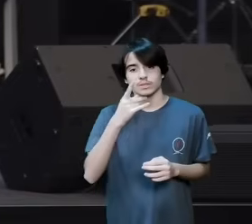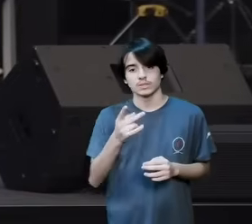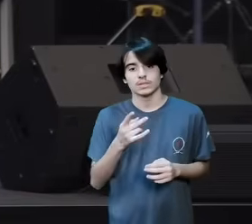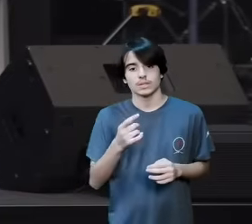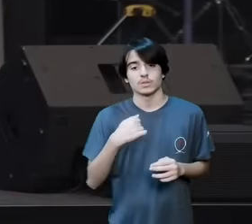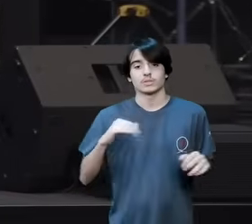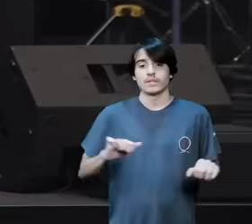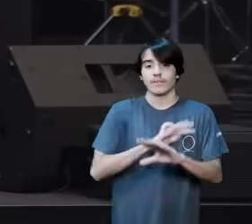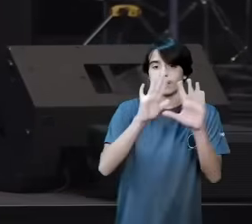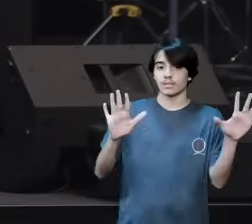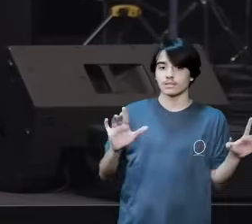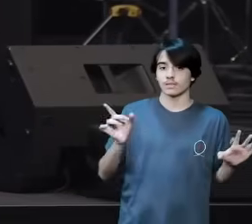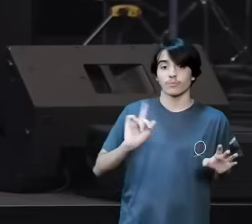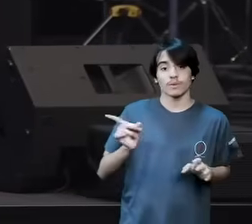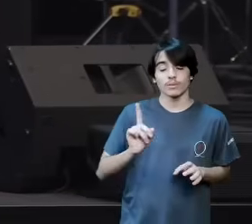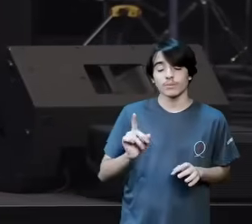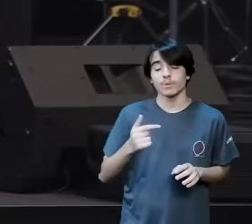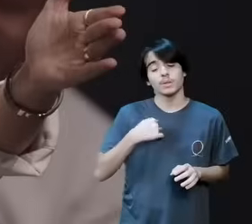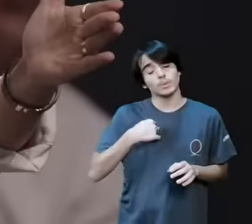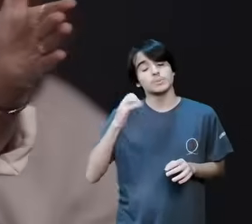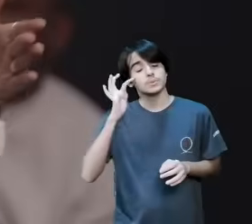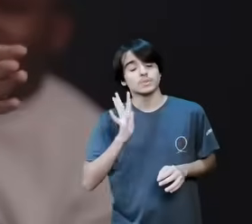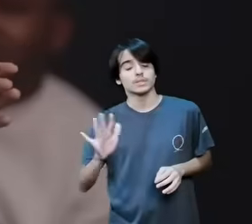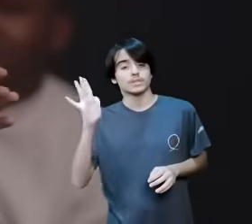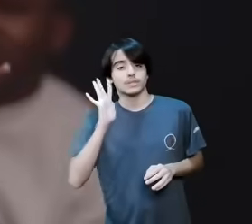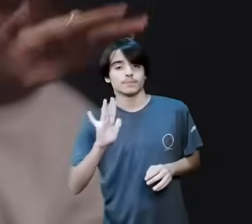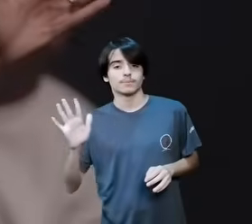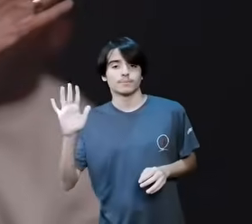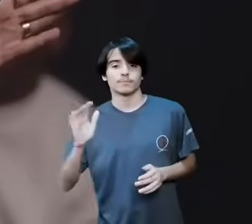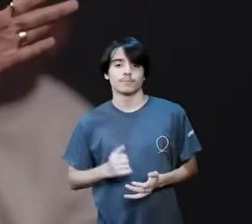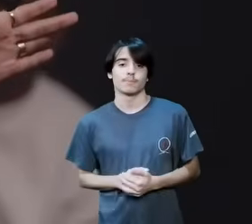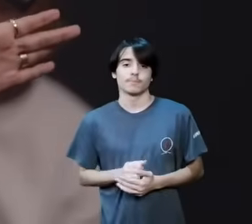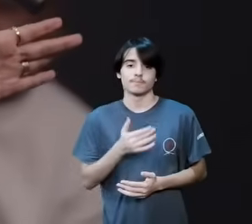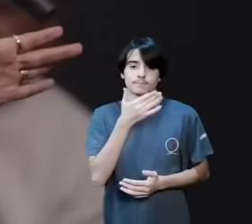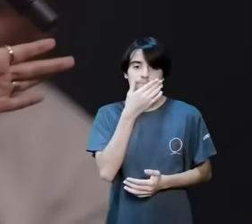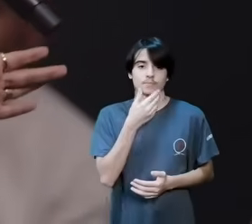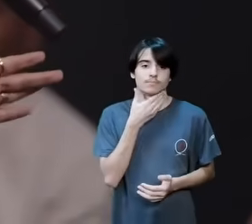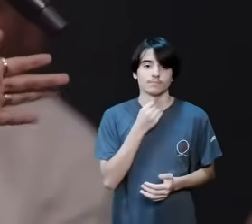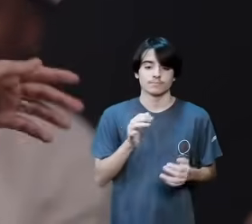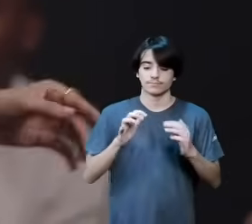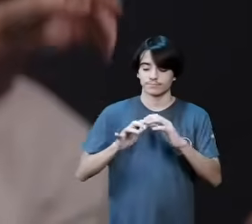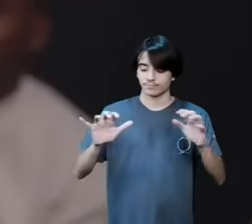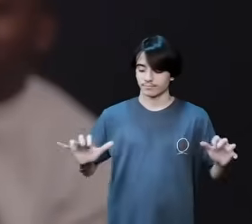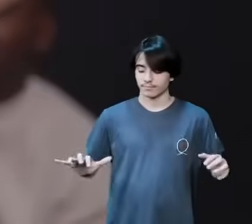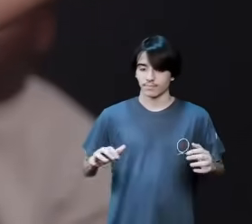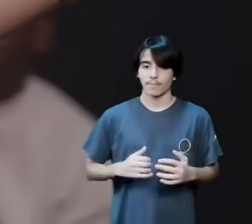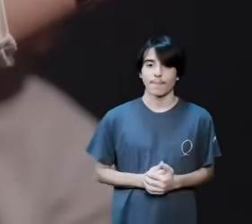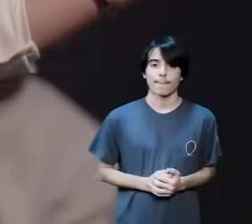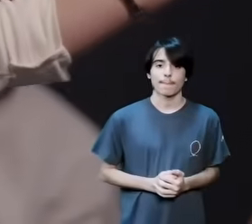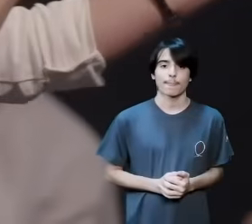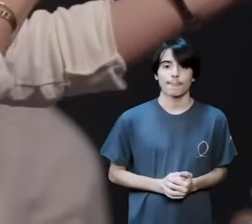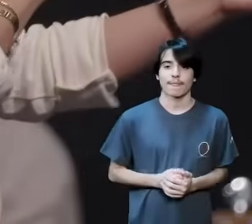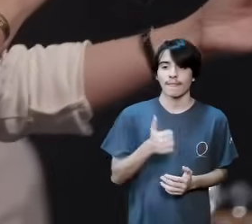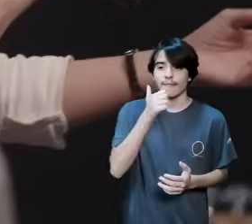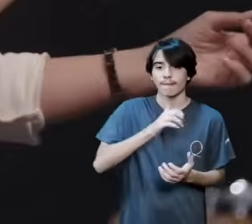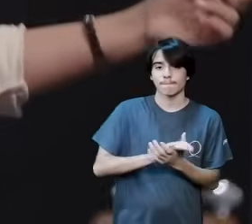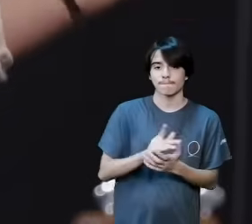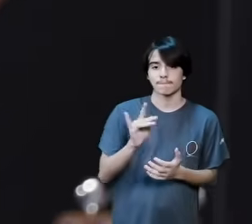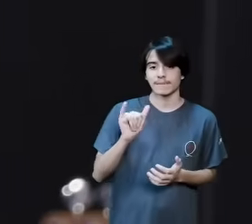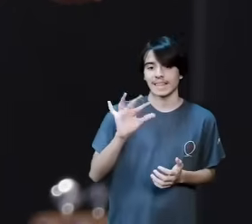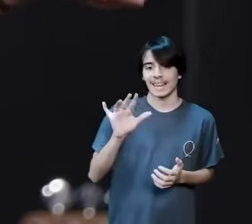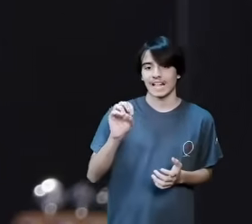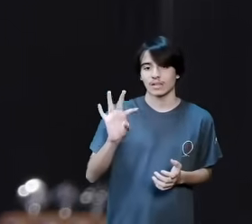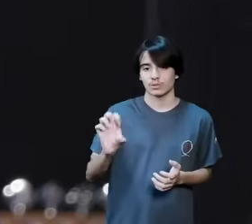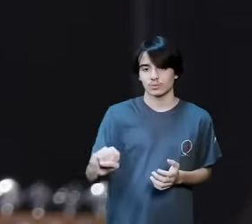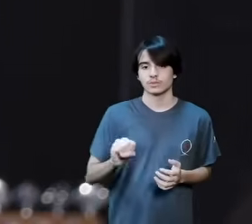uma revelação, diga, eu sonhei. Tudo separado no seu devido lugar. A mulher de Pilatos, por exemplo, estava